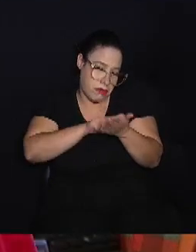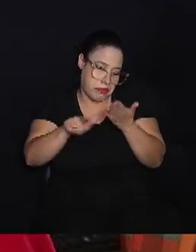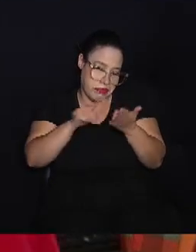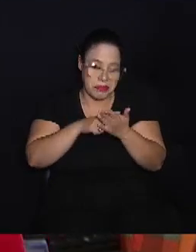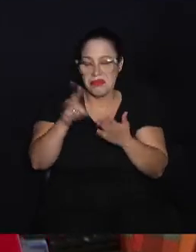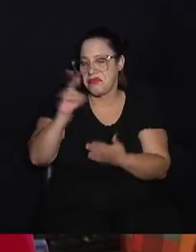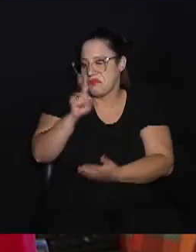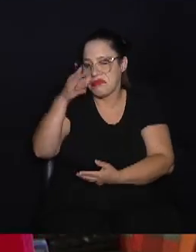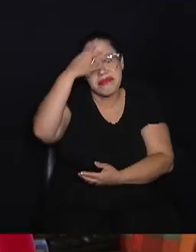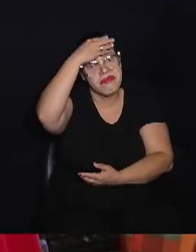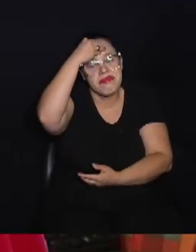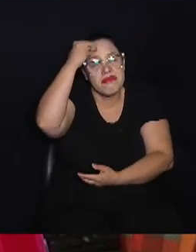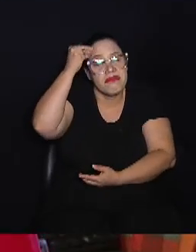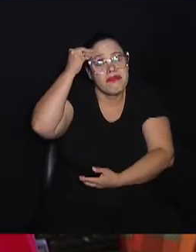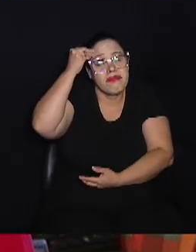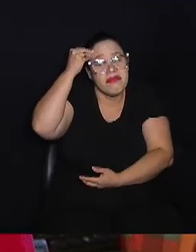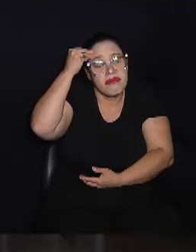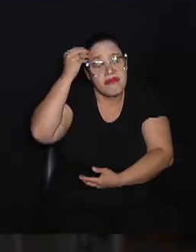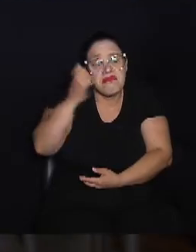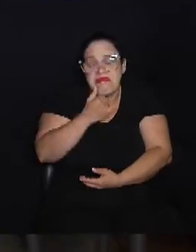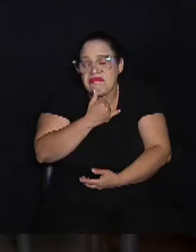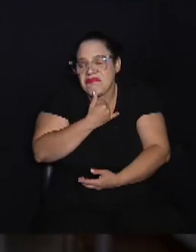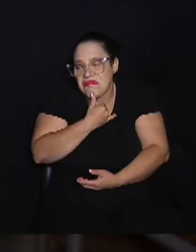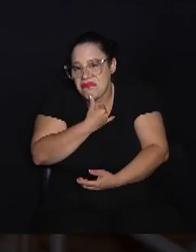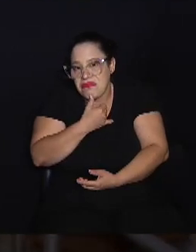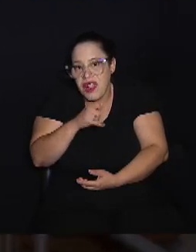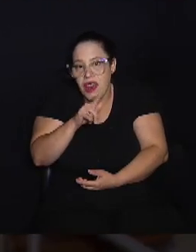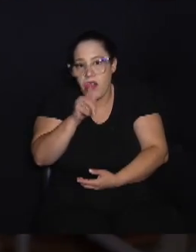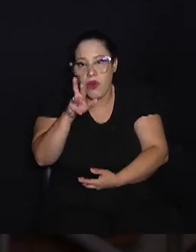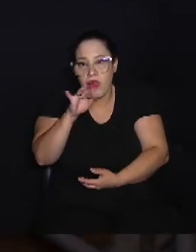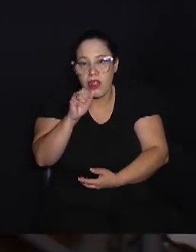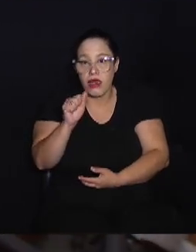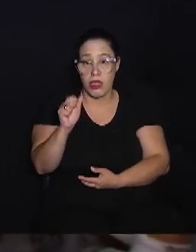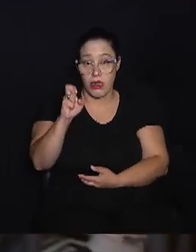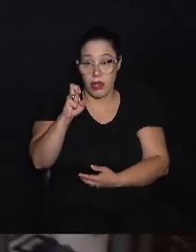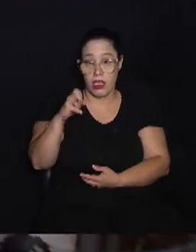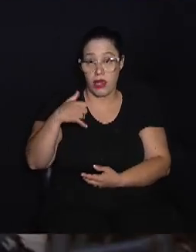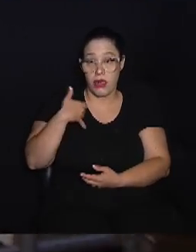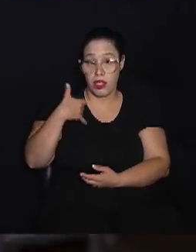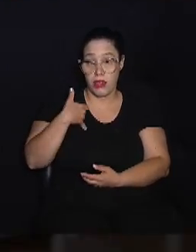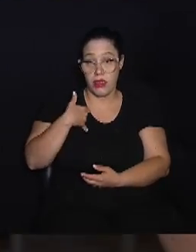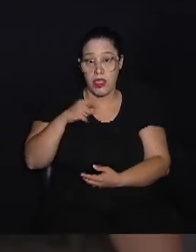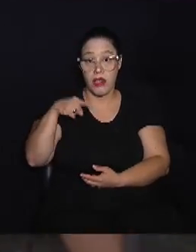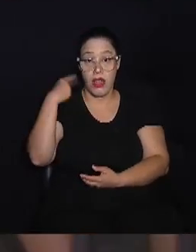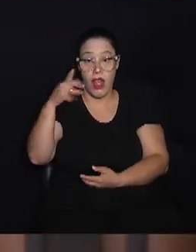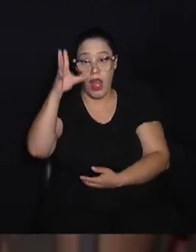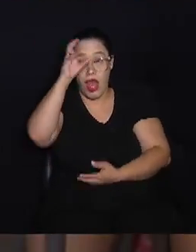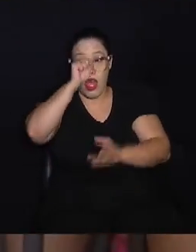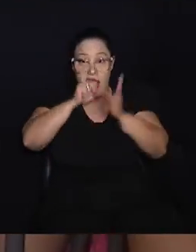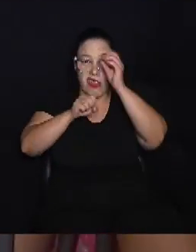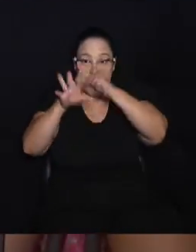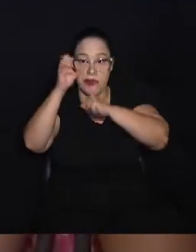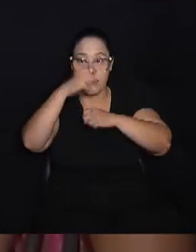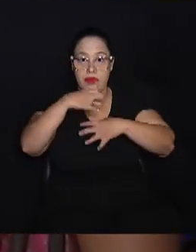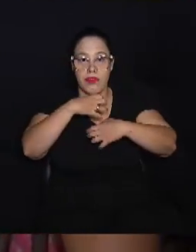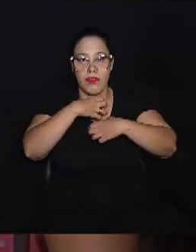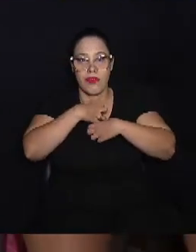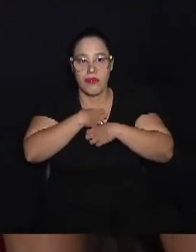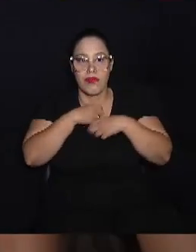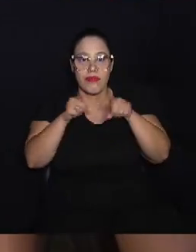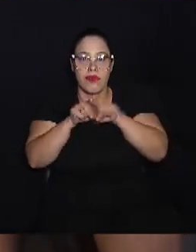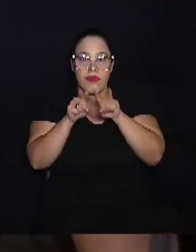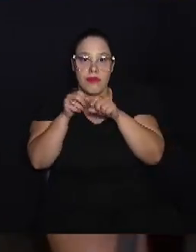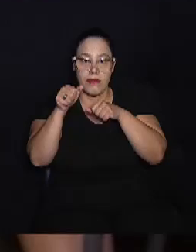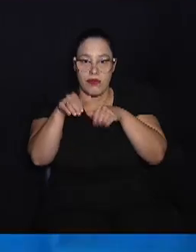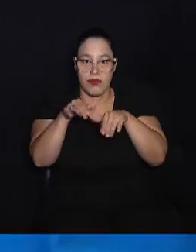mais lembrar daquilo que deixou a gente mal. Luísa tem 5 anos e, além de aprender a lidar com suas emoções, também ajuda